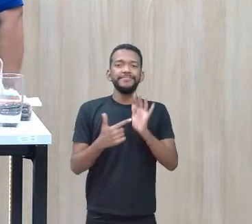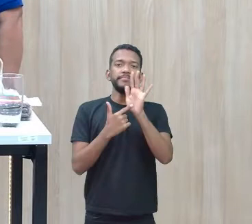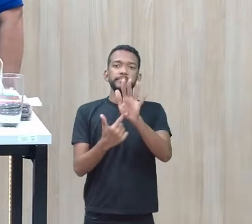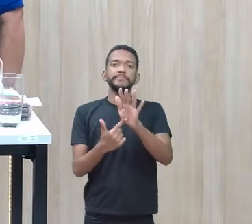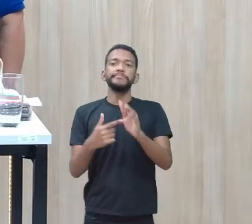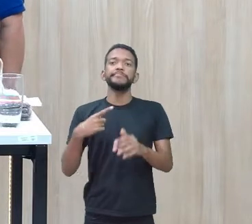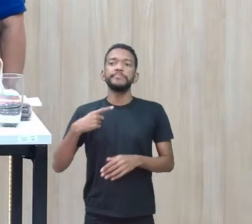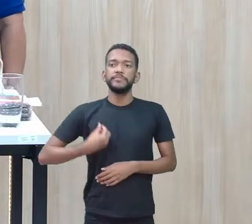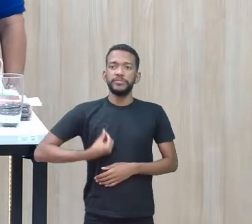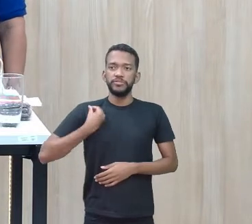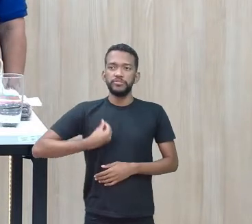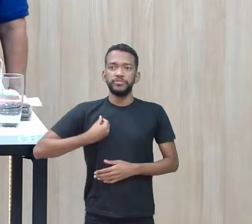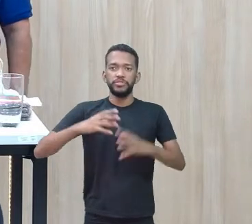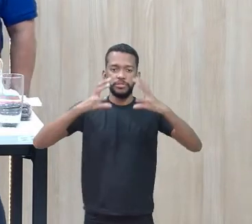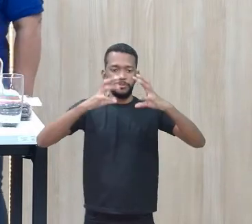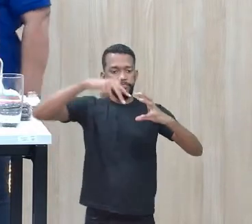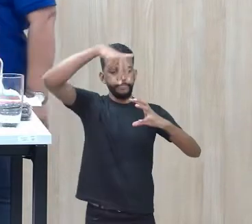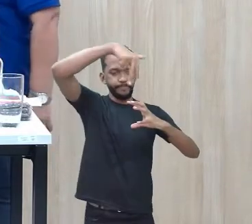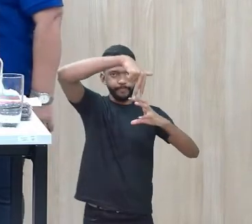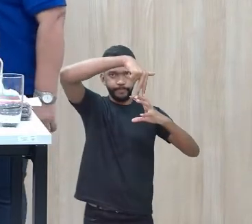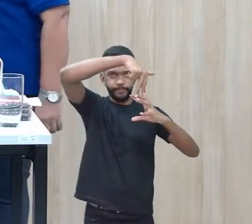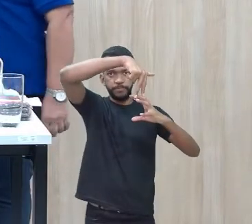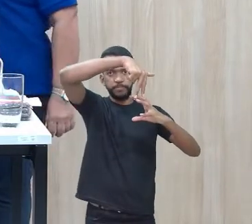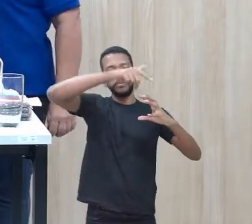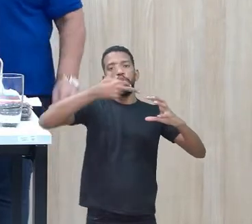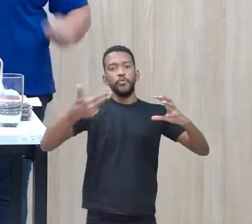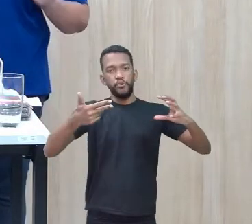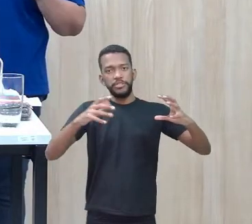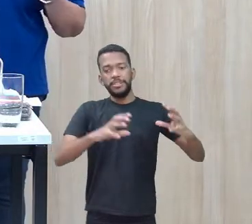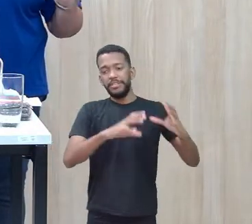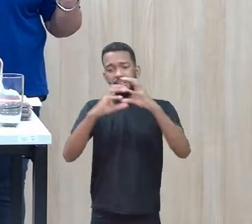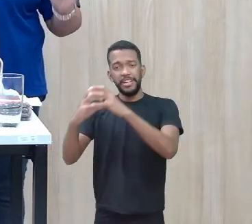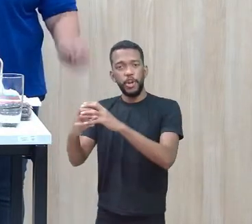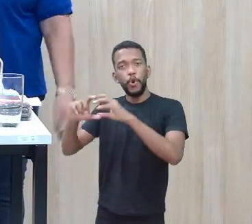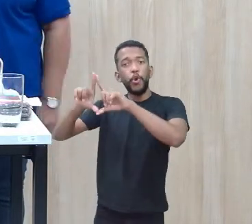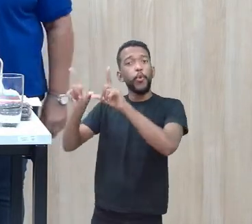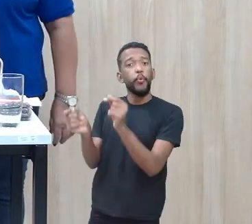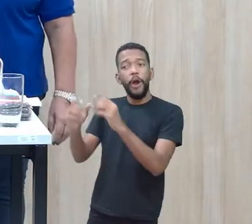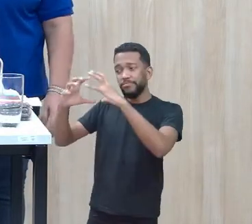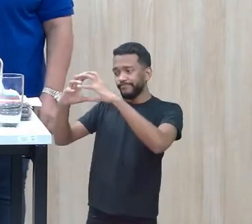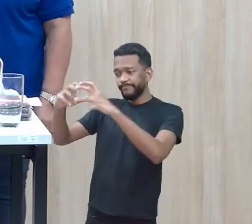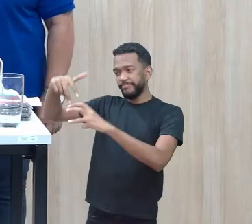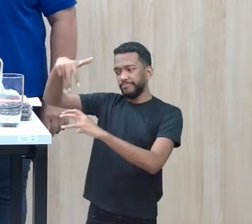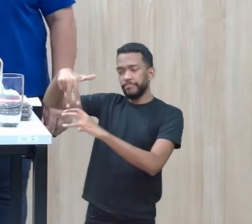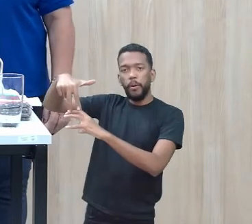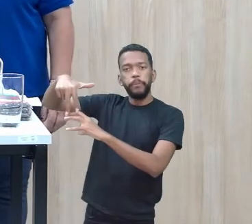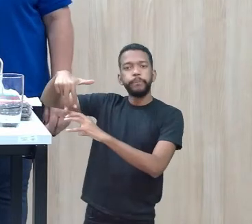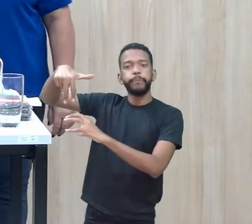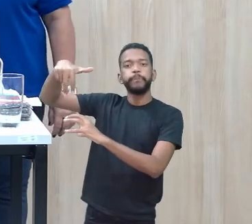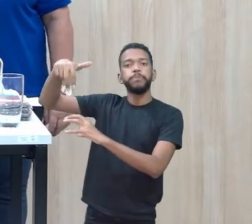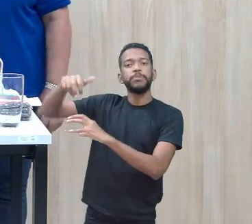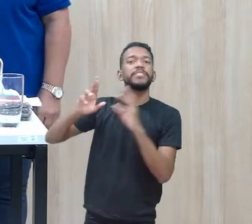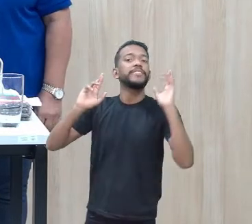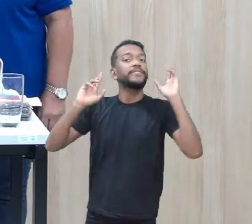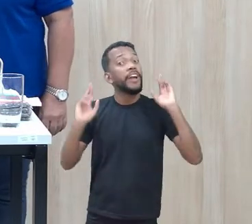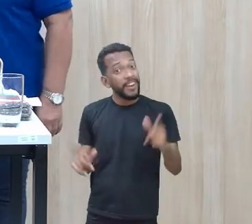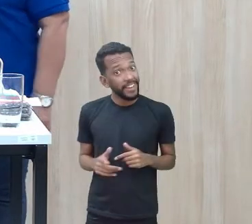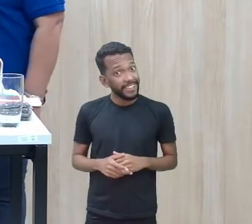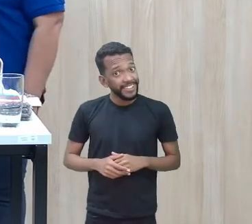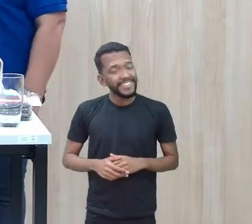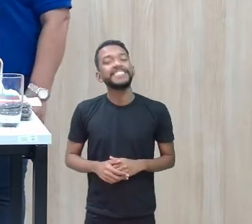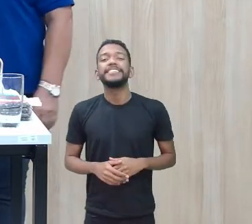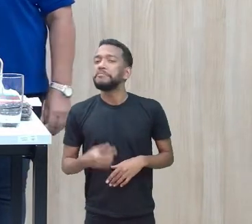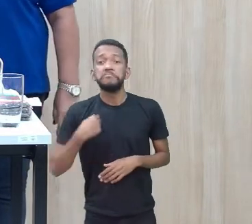eu estou na Terra é uma coisa, quando eu estou lá na Lua é outra completamente diferente. Legal, né, pessoal? Eu